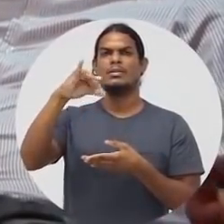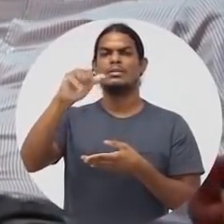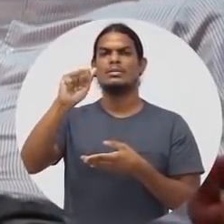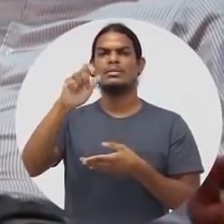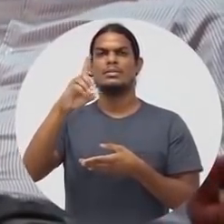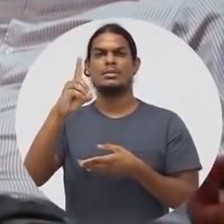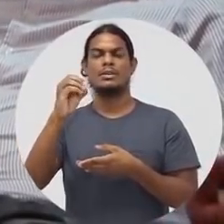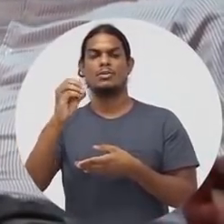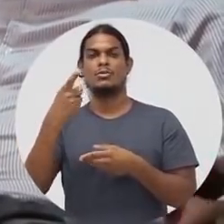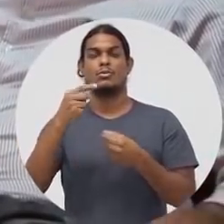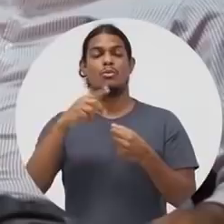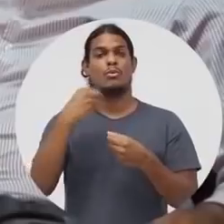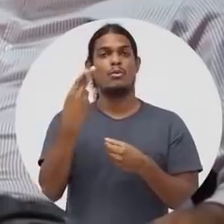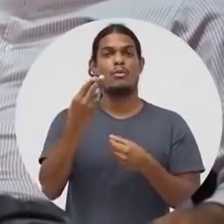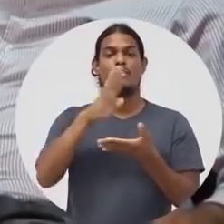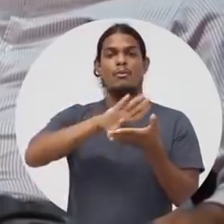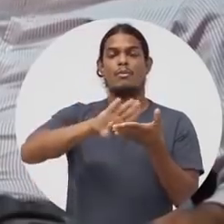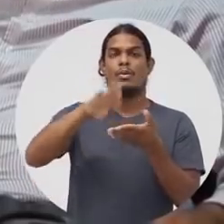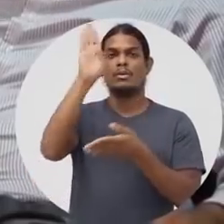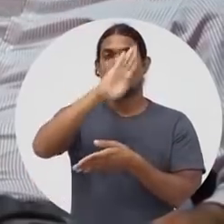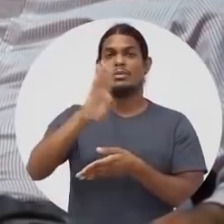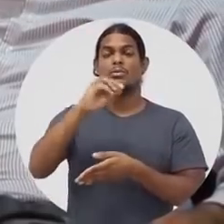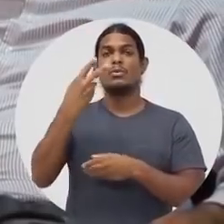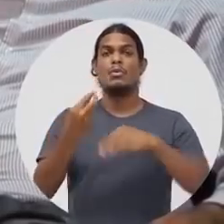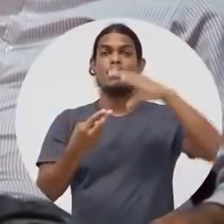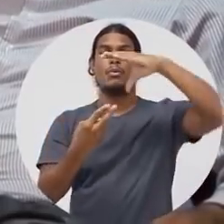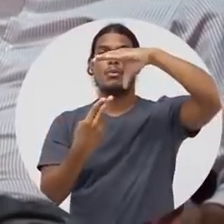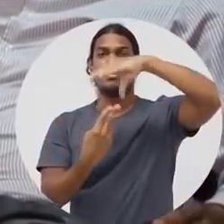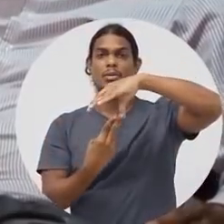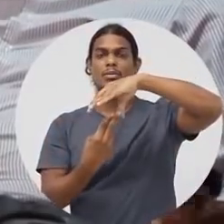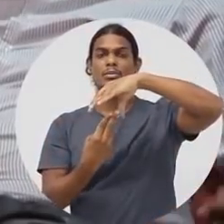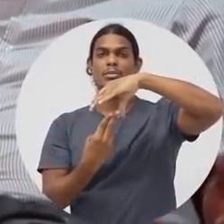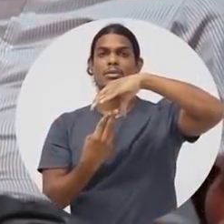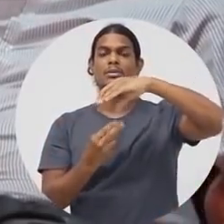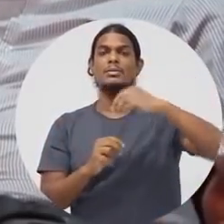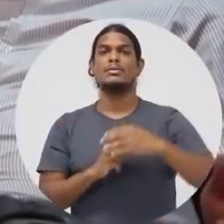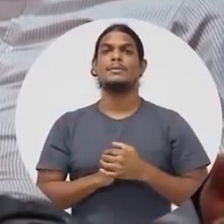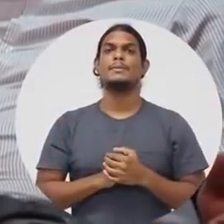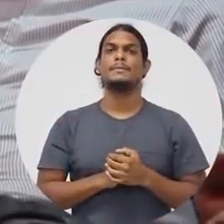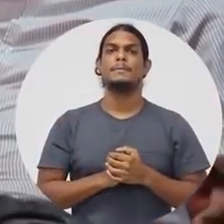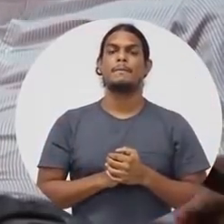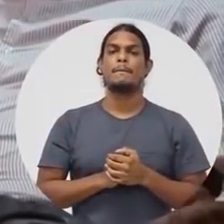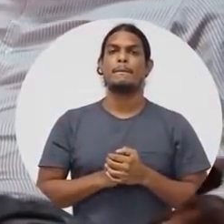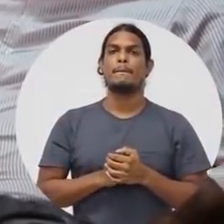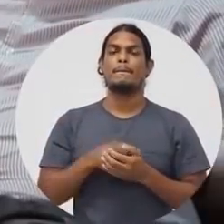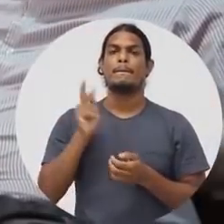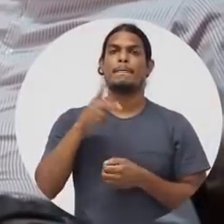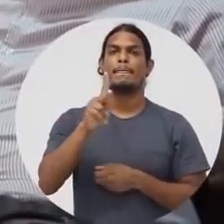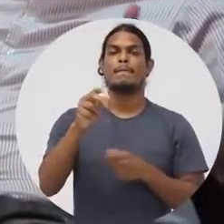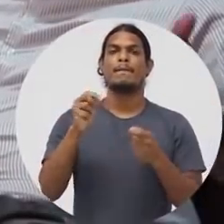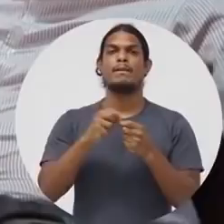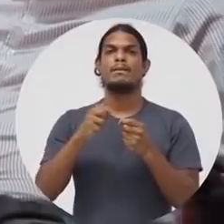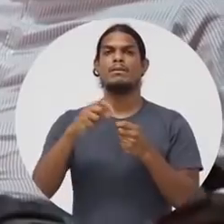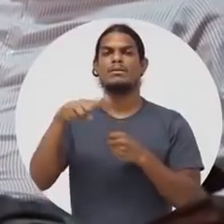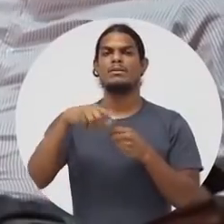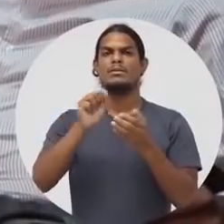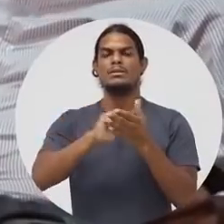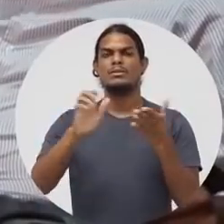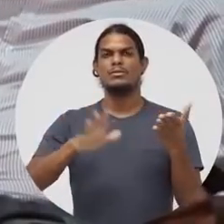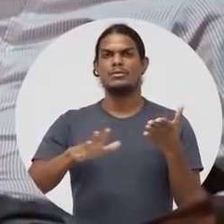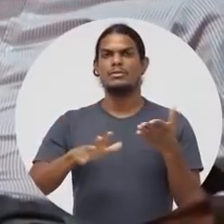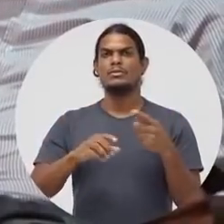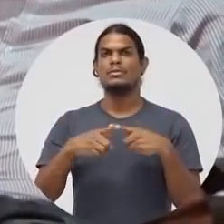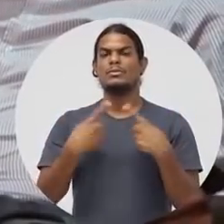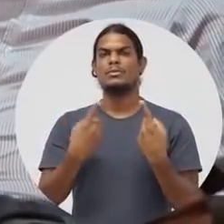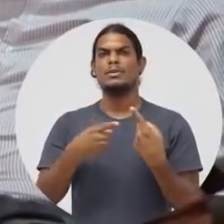ou o Bradesco, tá? O Bradesco, mesmo sendo um banco privado, mas faz essas operações para a gente. Agora, 90% das operações